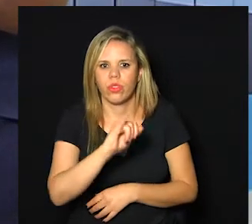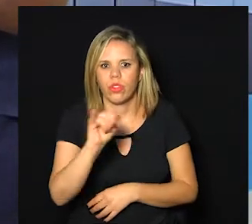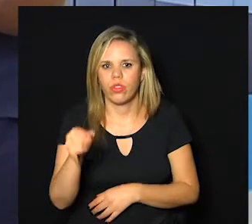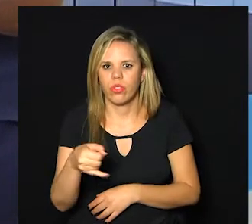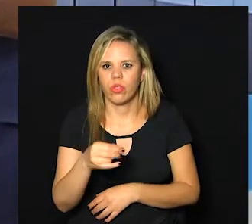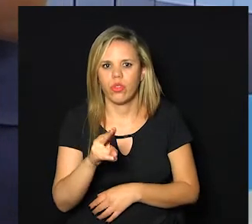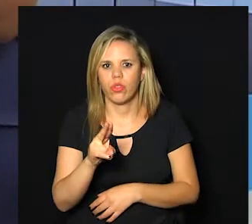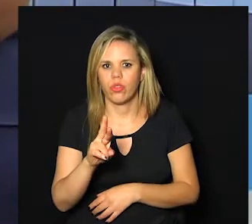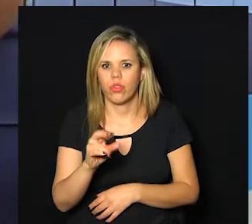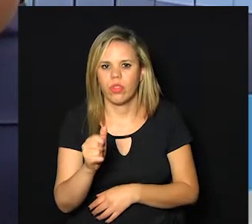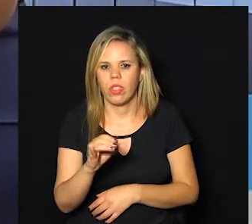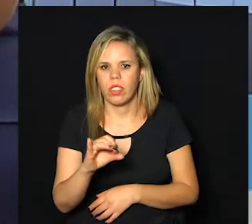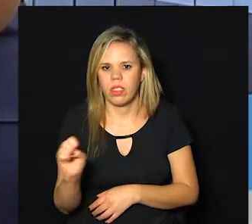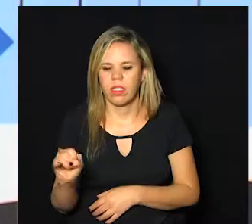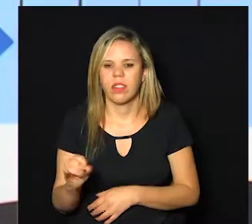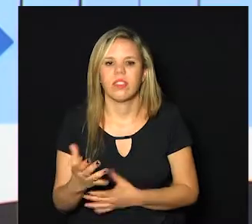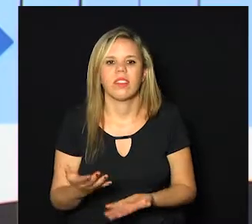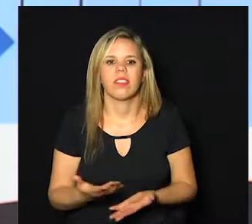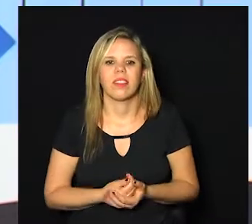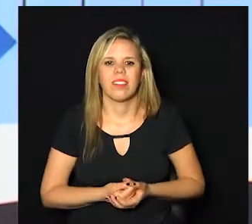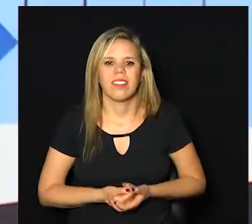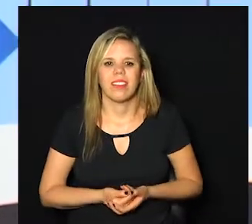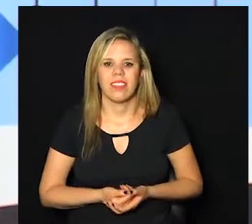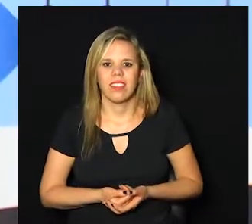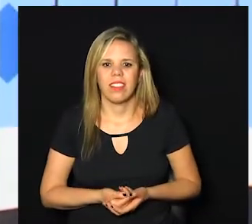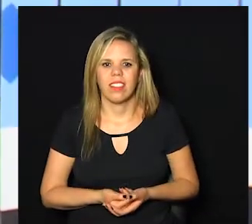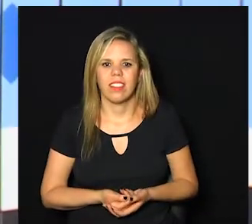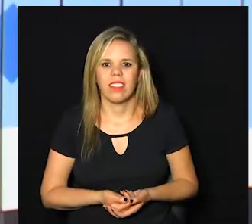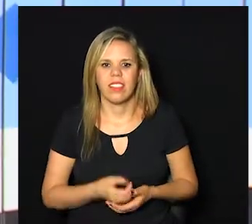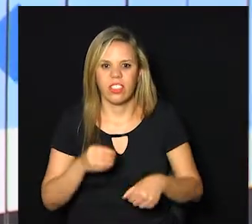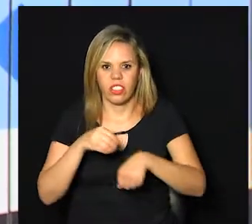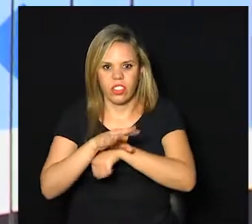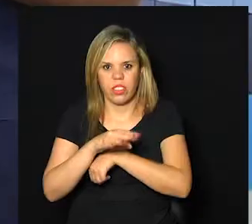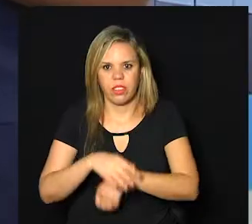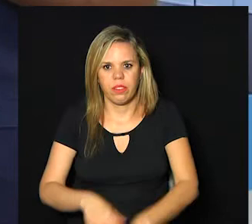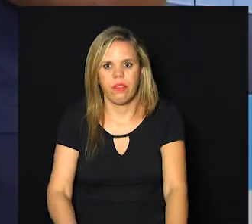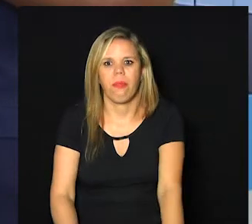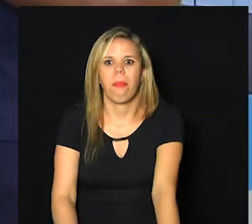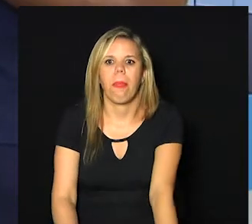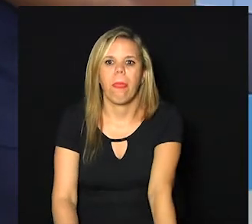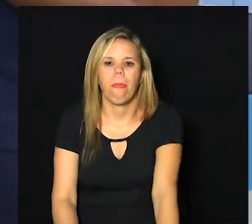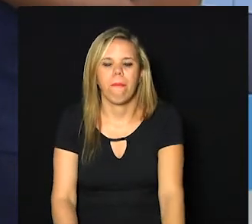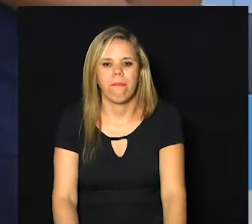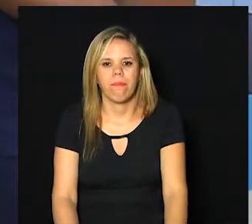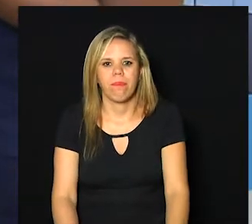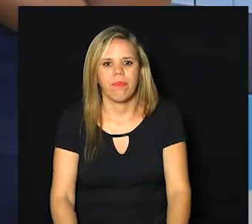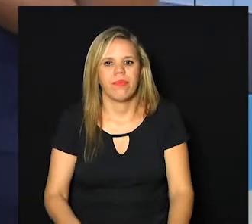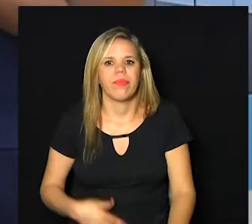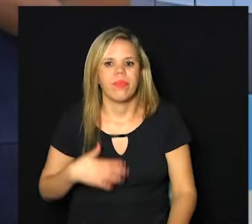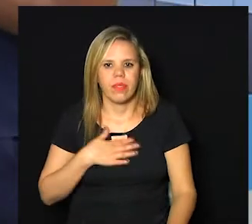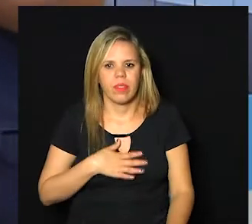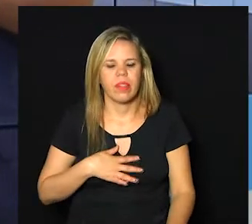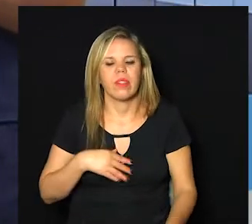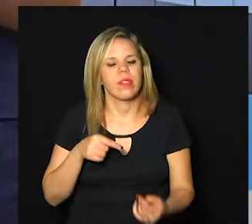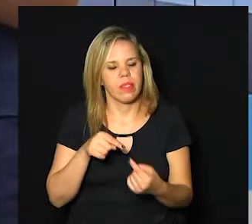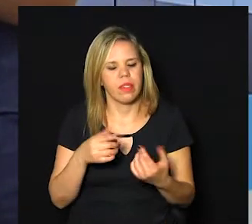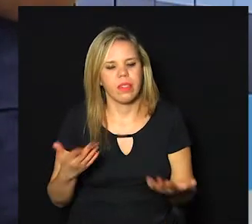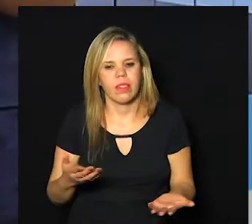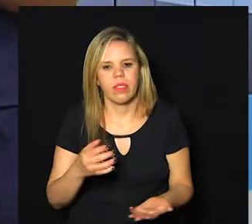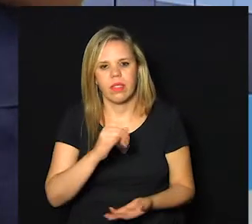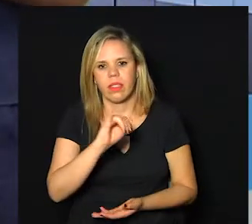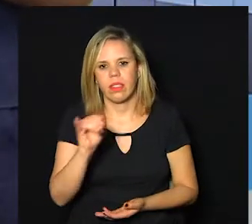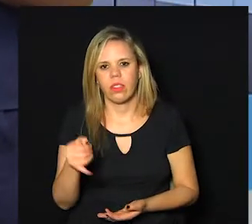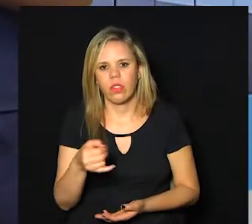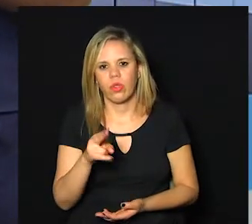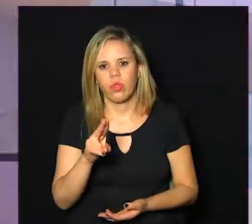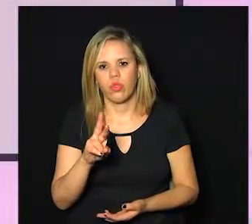Essa é uma boa sacada. Ó, dica aí, hein? É se satisfazer, né? A Juraci, lá